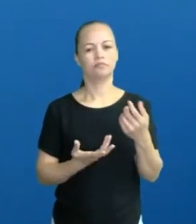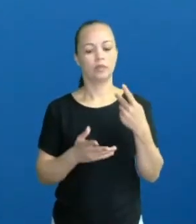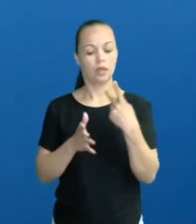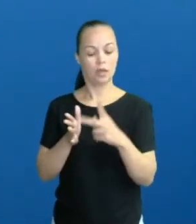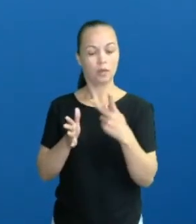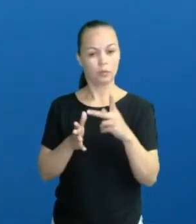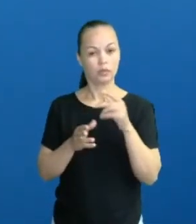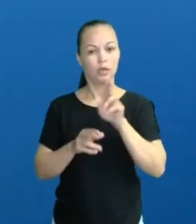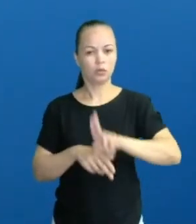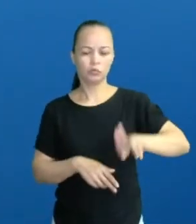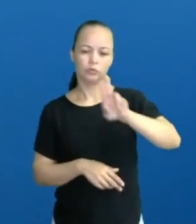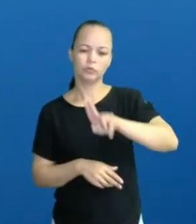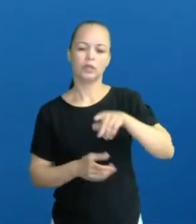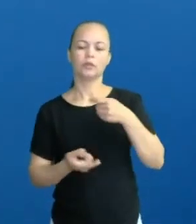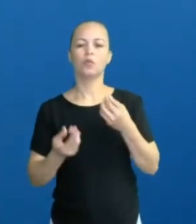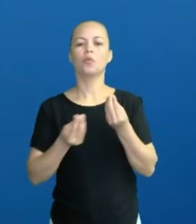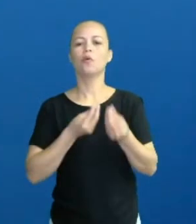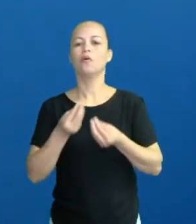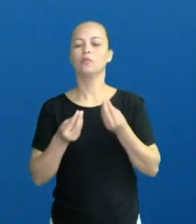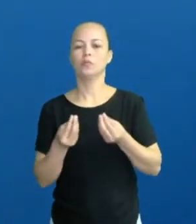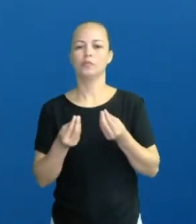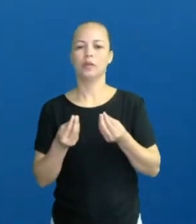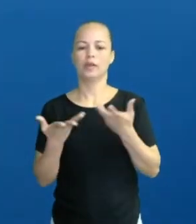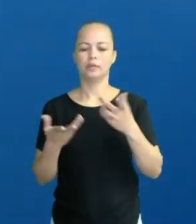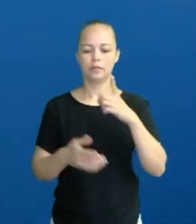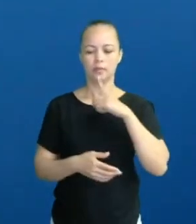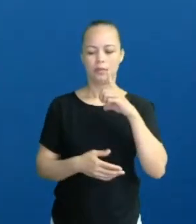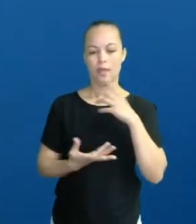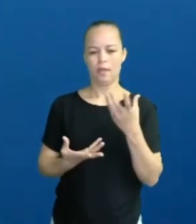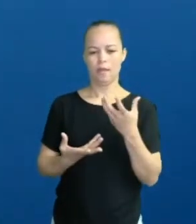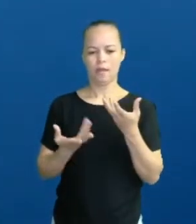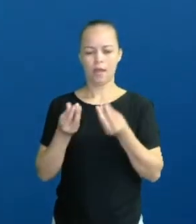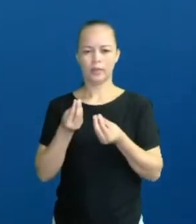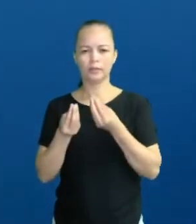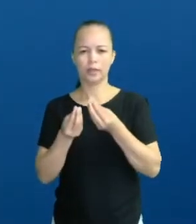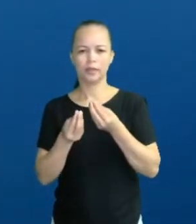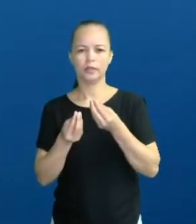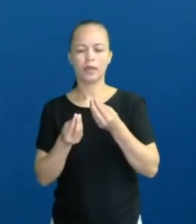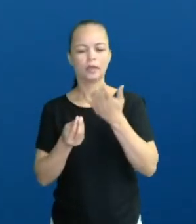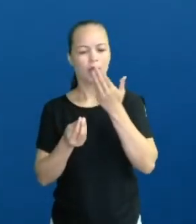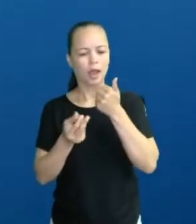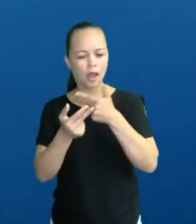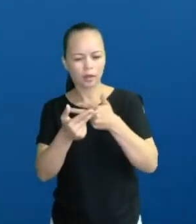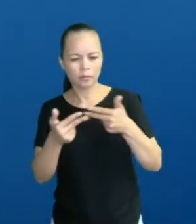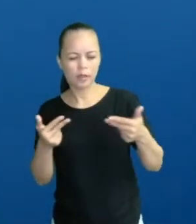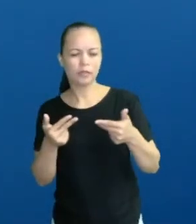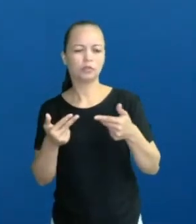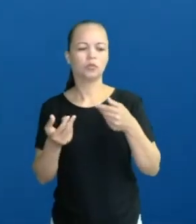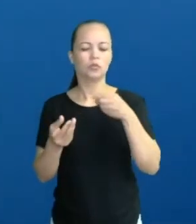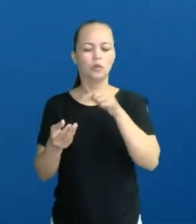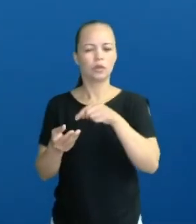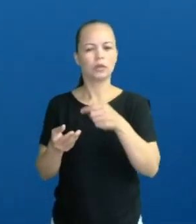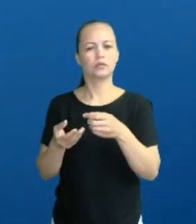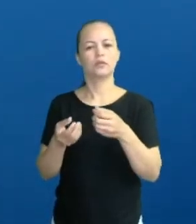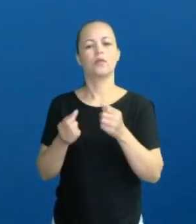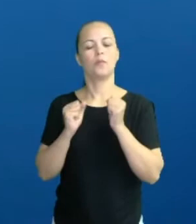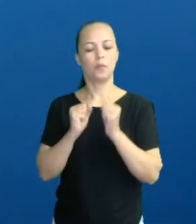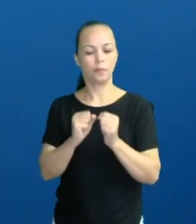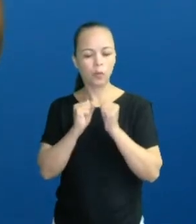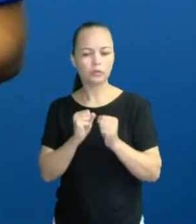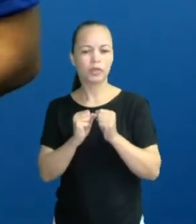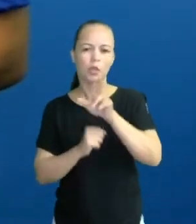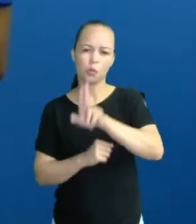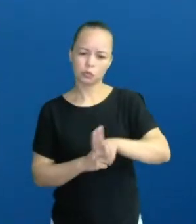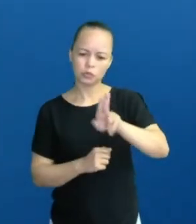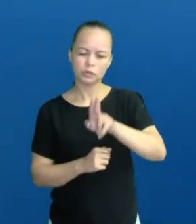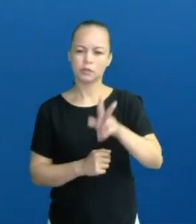ser usada de uma forma o quê? Para manter a integridade dos alimentos. Manter o alimento apto ao seu consumo.